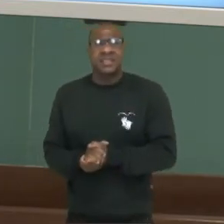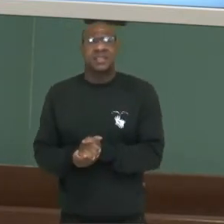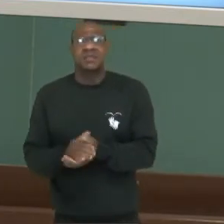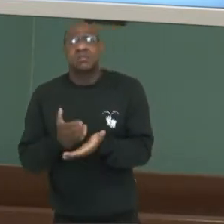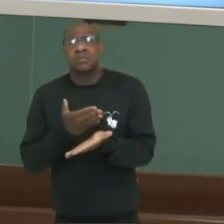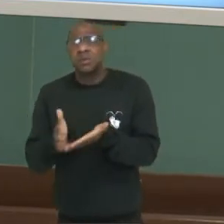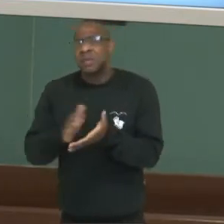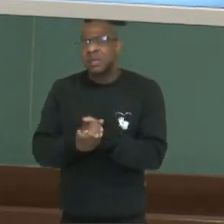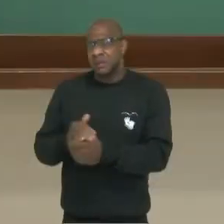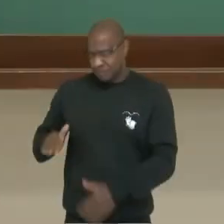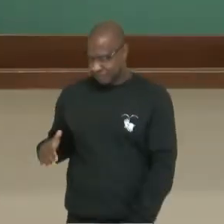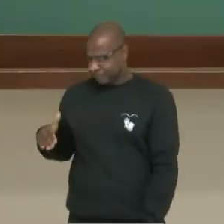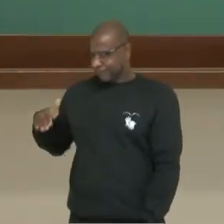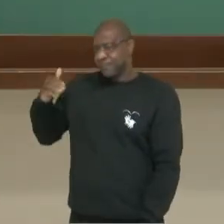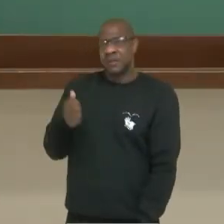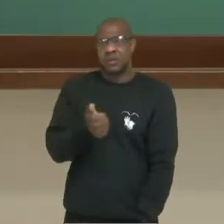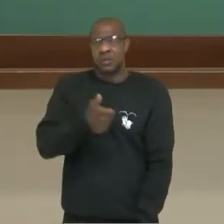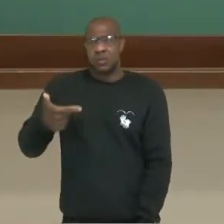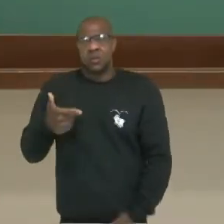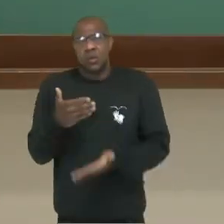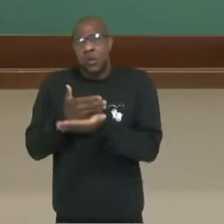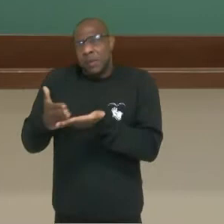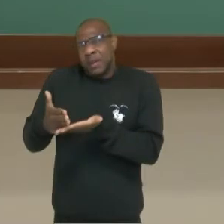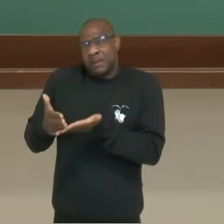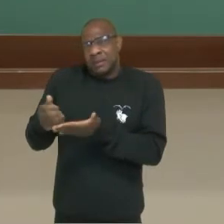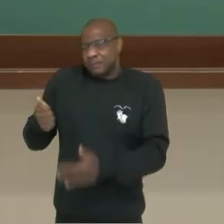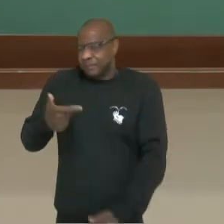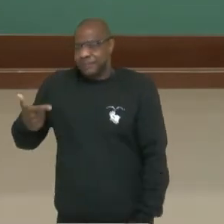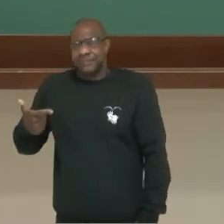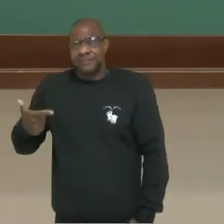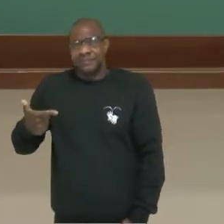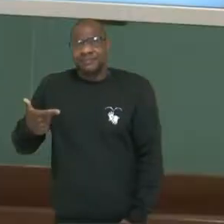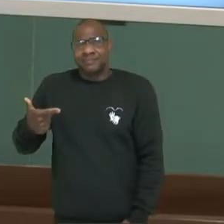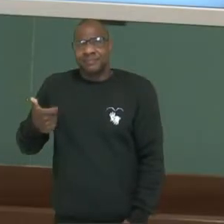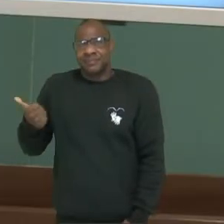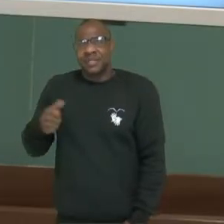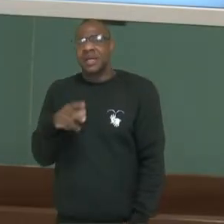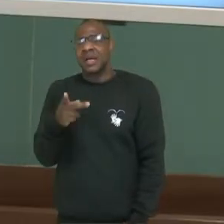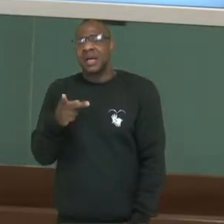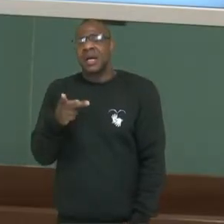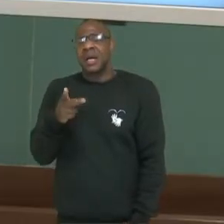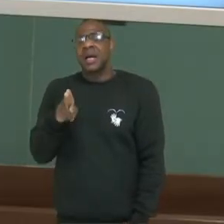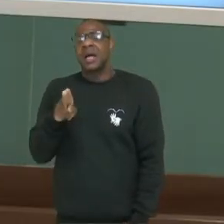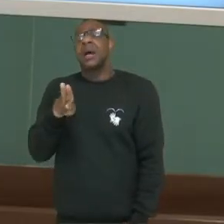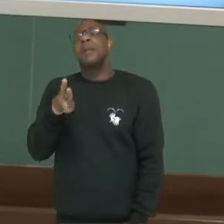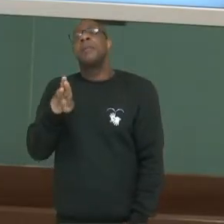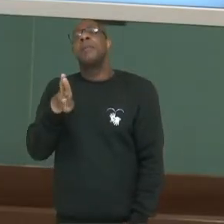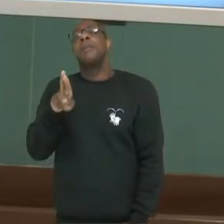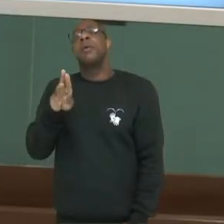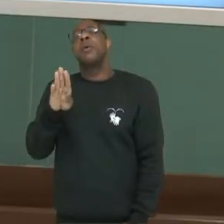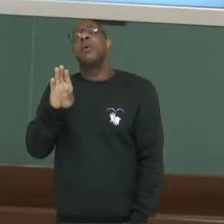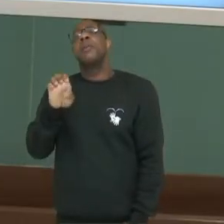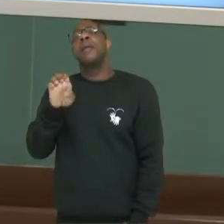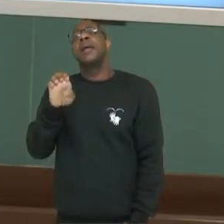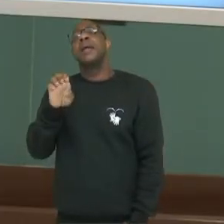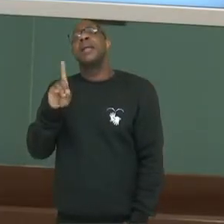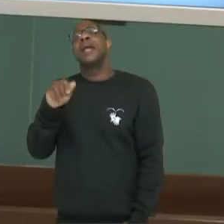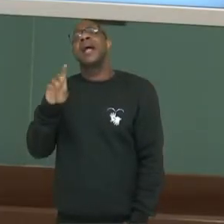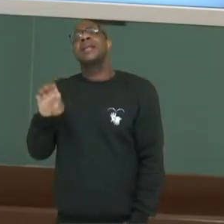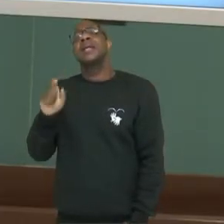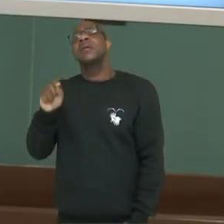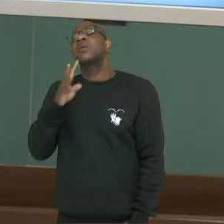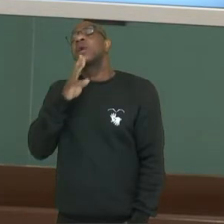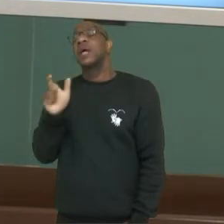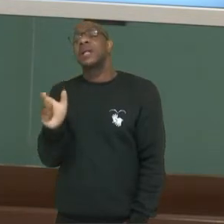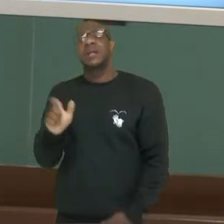meninas inicia-se mais cedo do que nos meninos? Como assim? Por que acontece isso? O que é a puberdade?